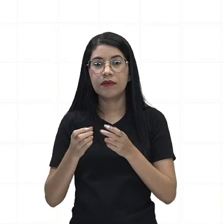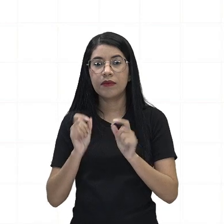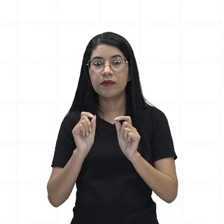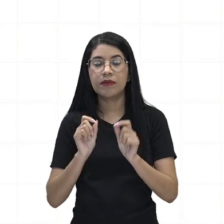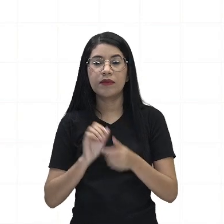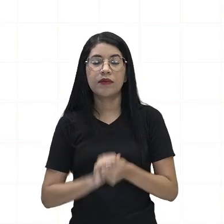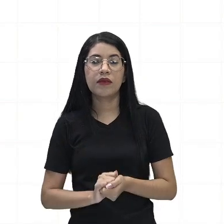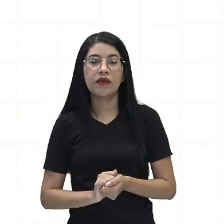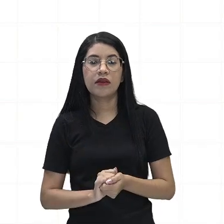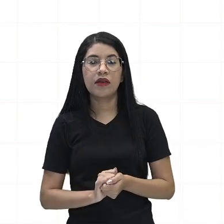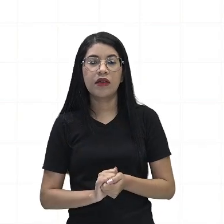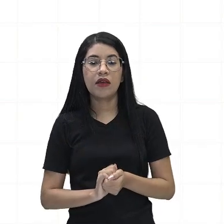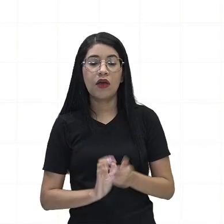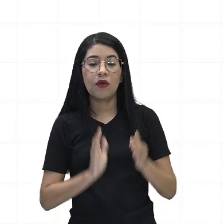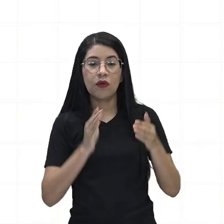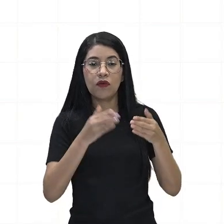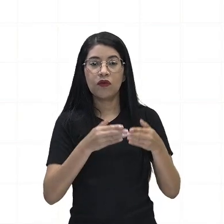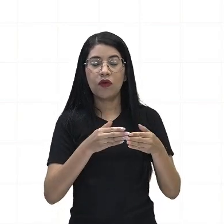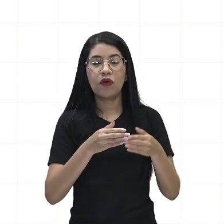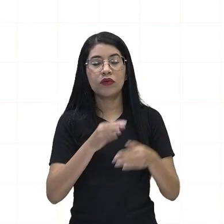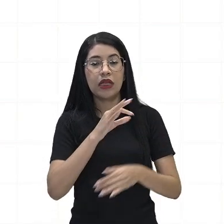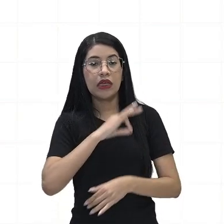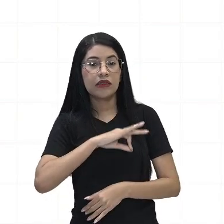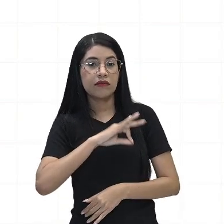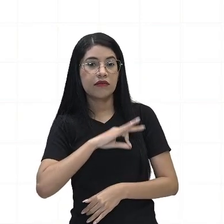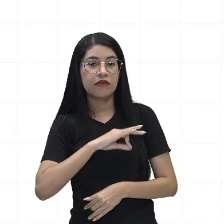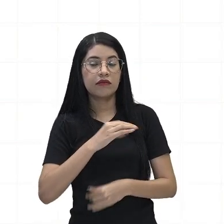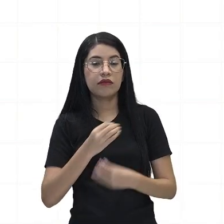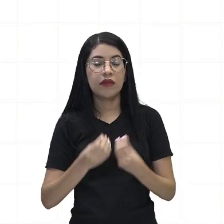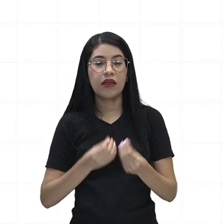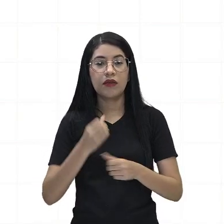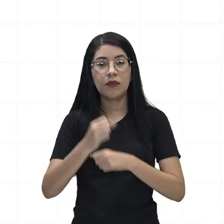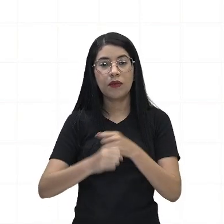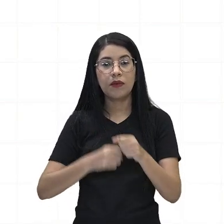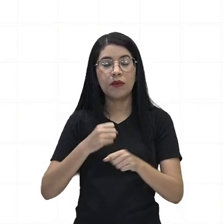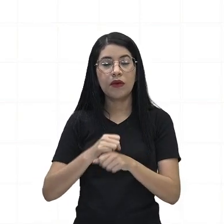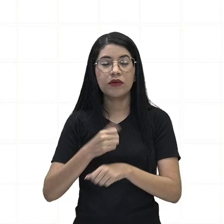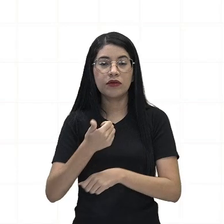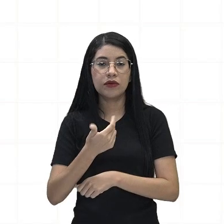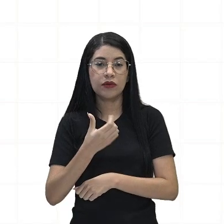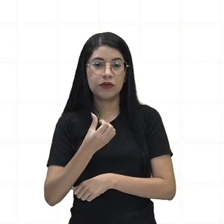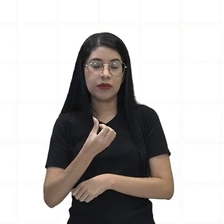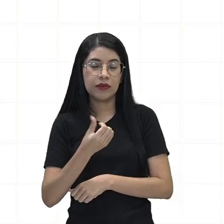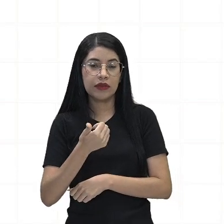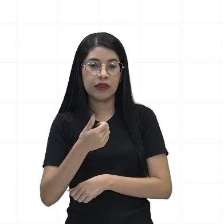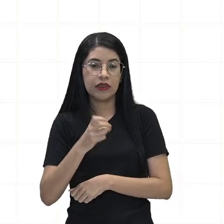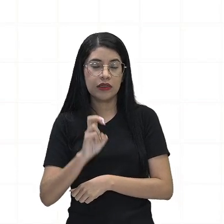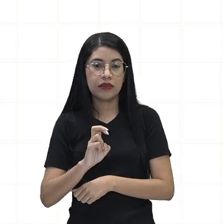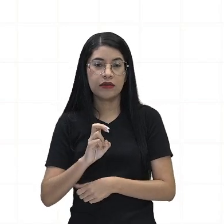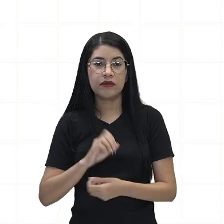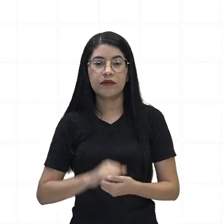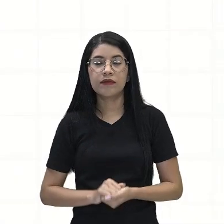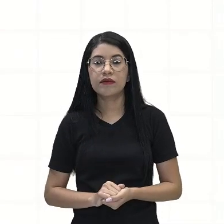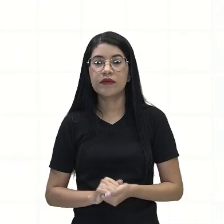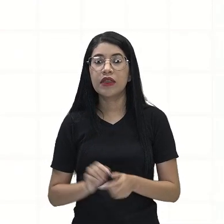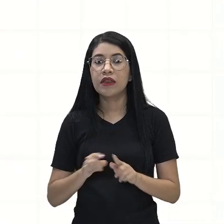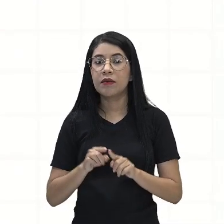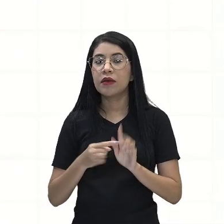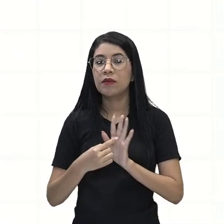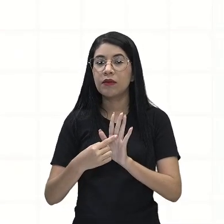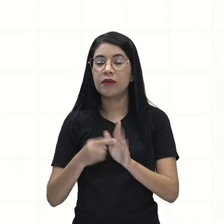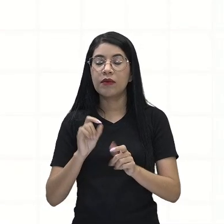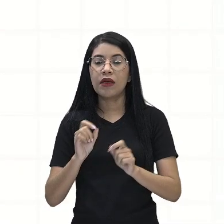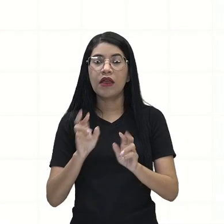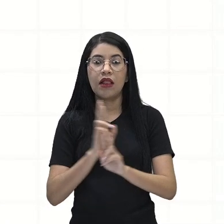de renda no ano de 2015. Esse gráfico ele revela para a gente também essas informações, olha, com relação à